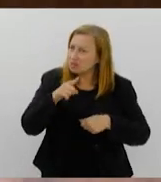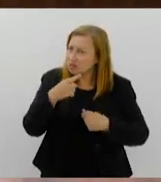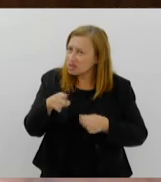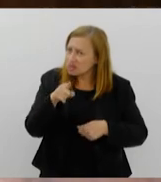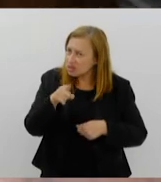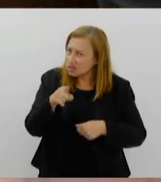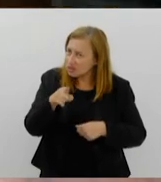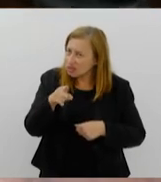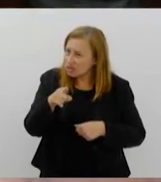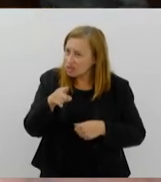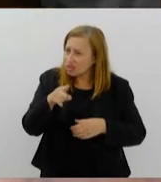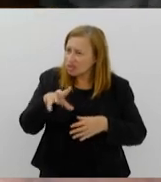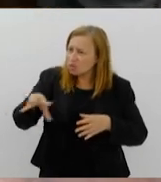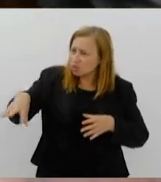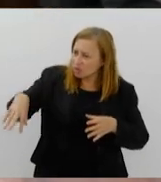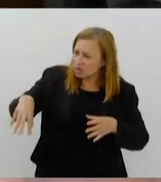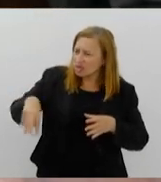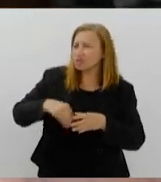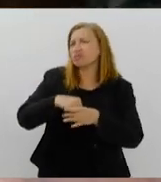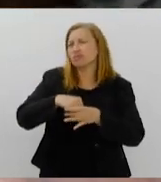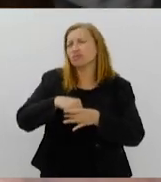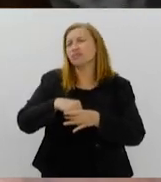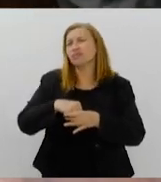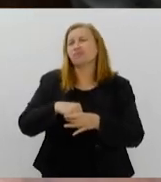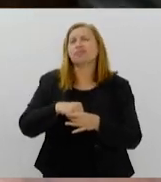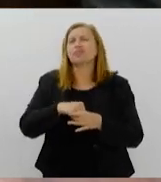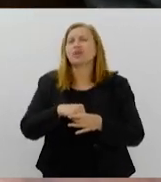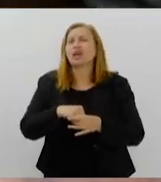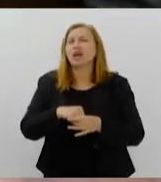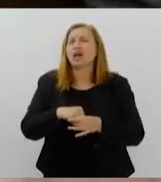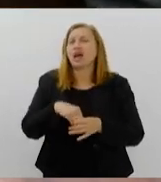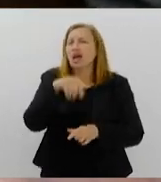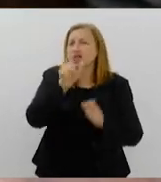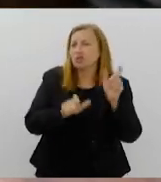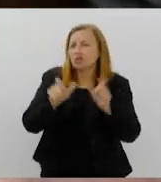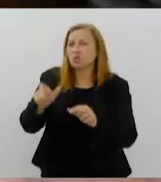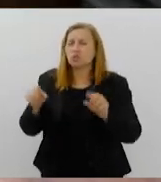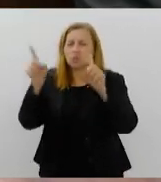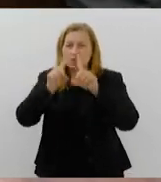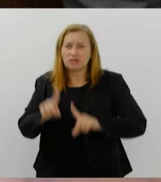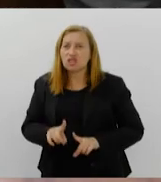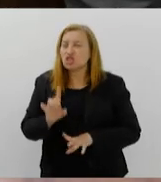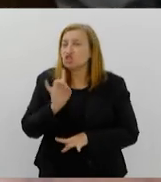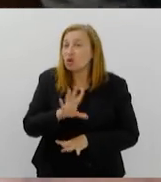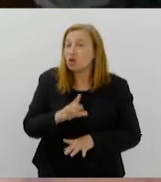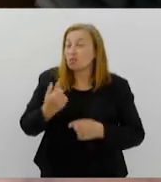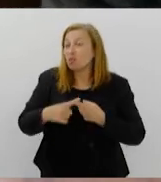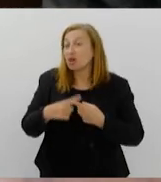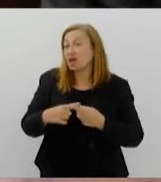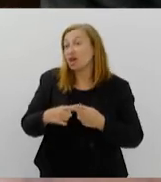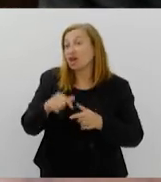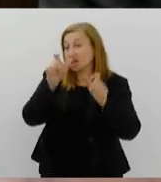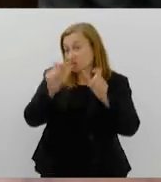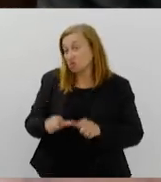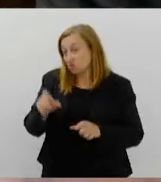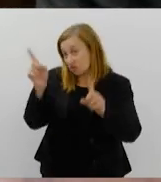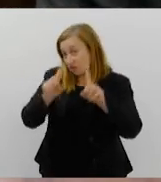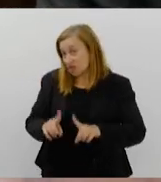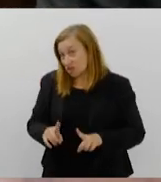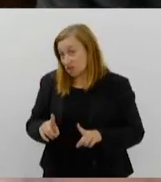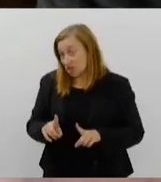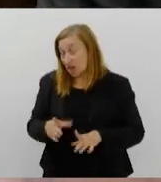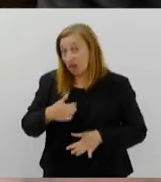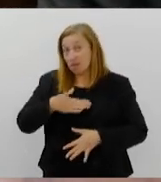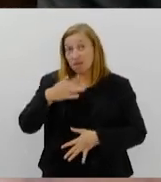aglutinasse nas atribuições a questão das pessoas com deficiência, porque as pessoas com deficiência, a